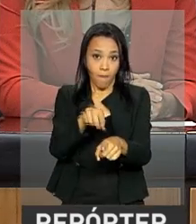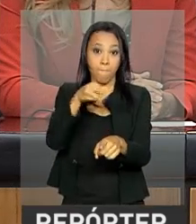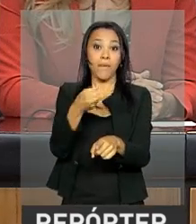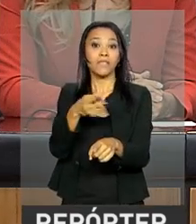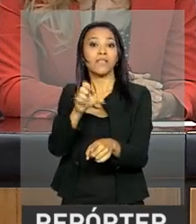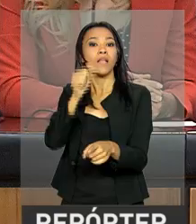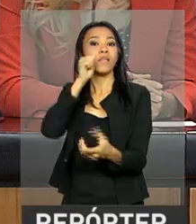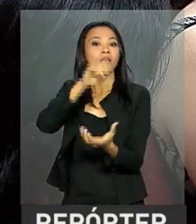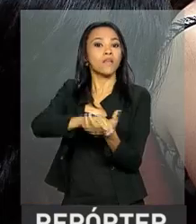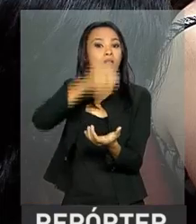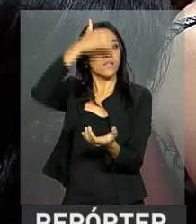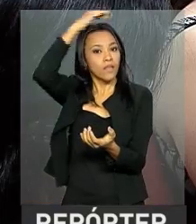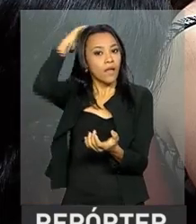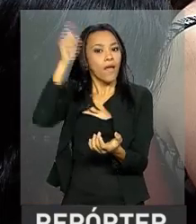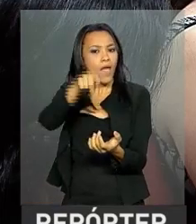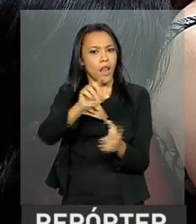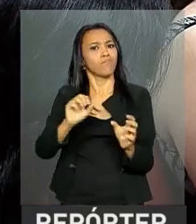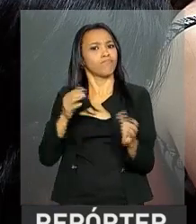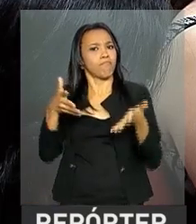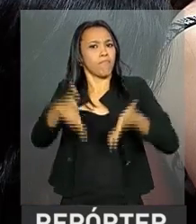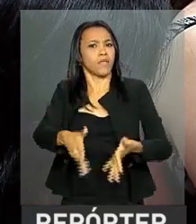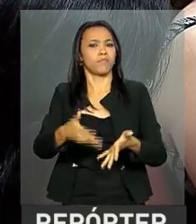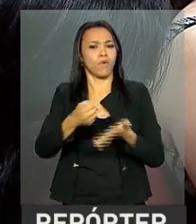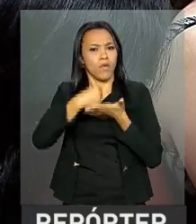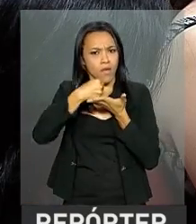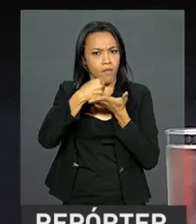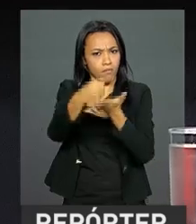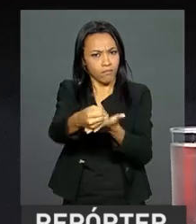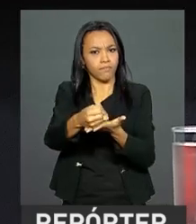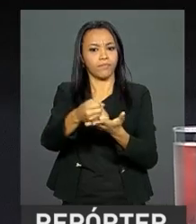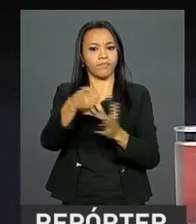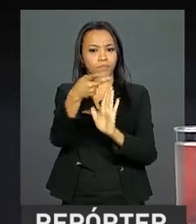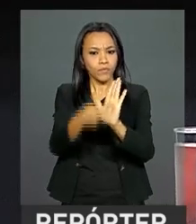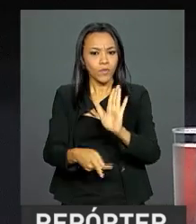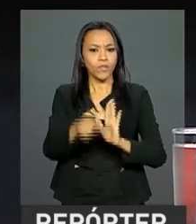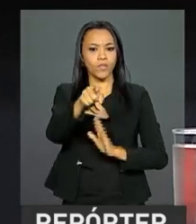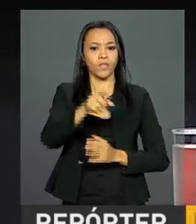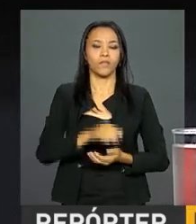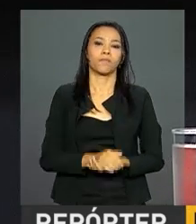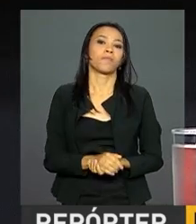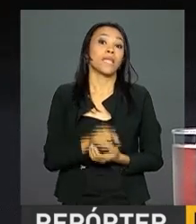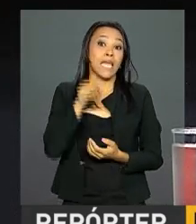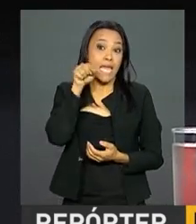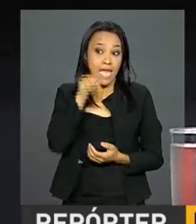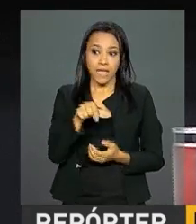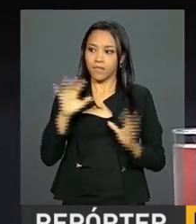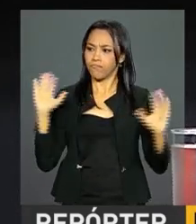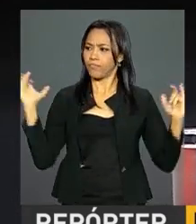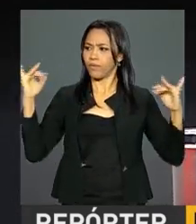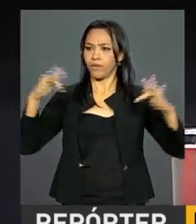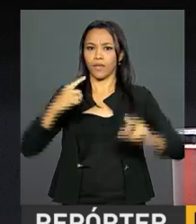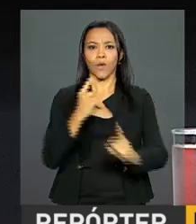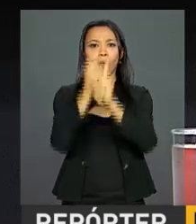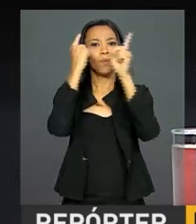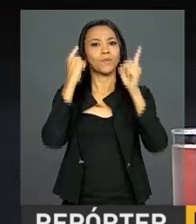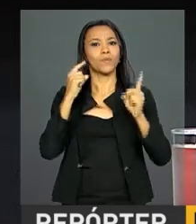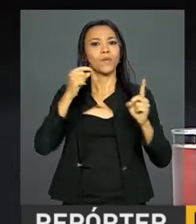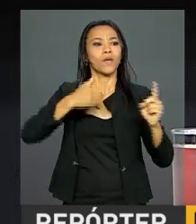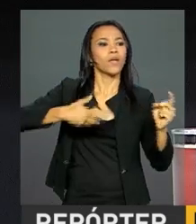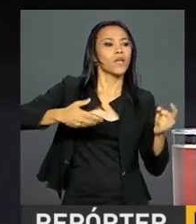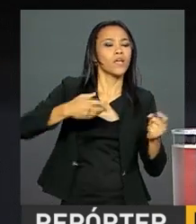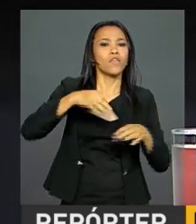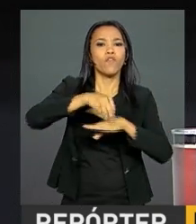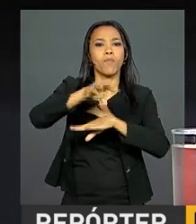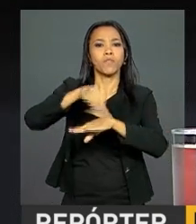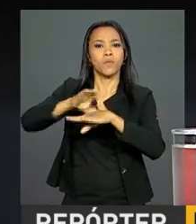participou da abertura e reforçou seu apoio ao projeto esse encontro sem dúvida permitirá o compartilhamento de